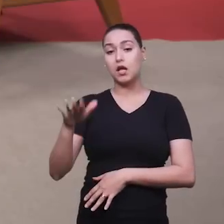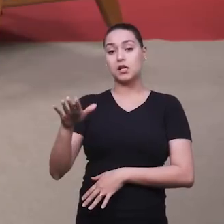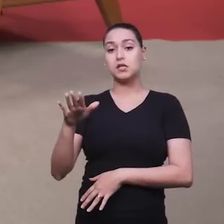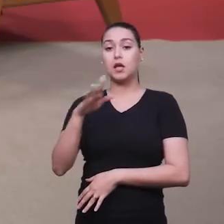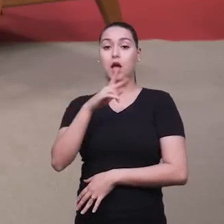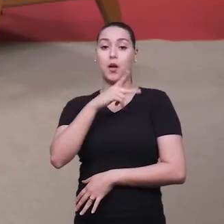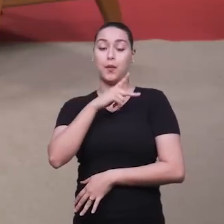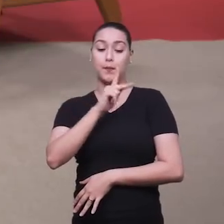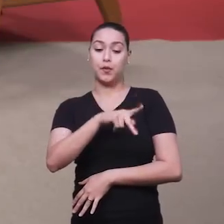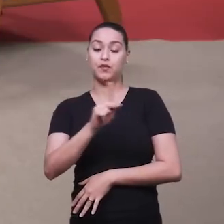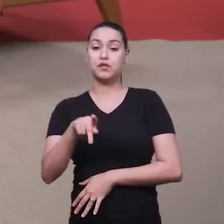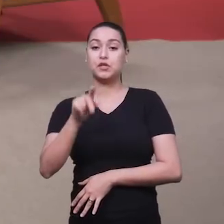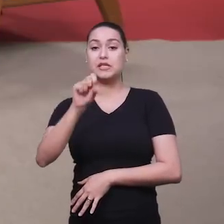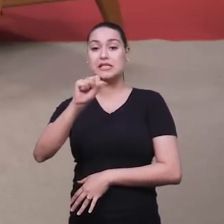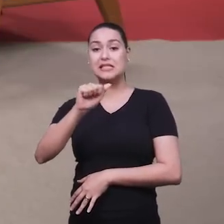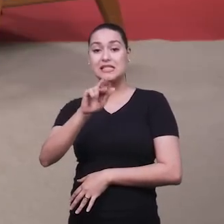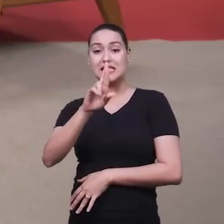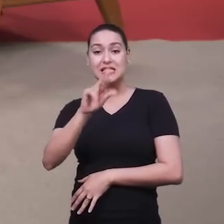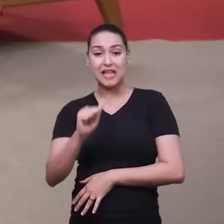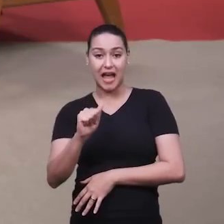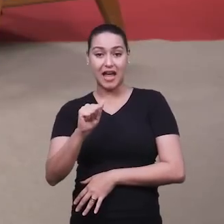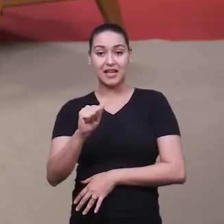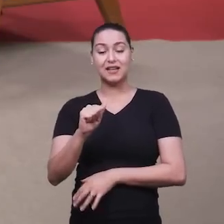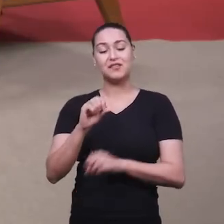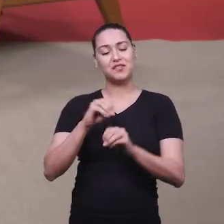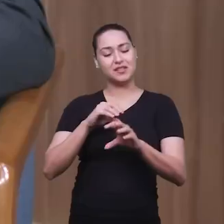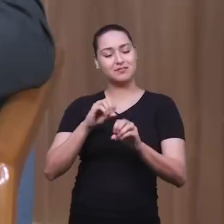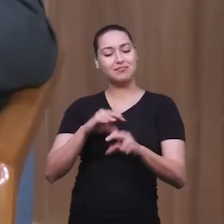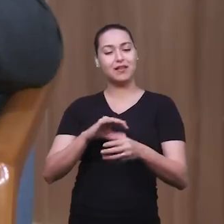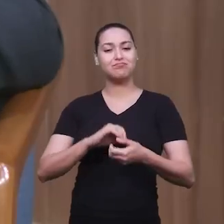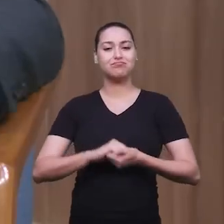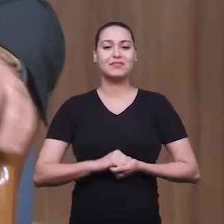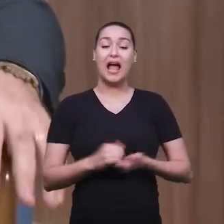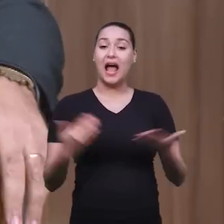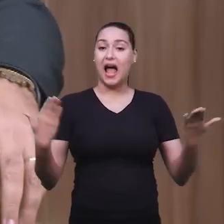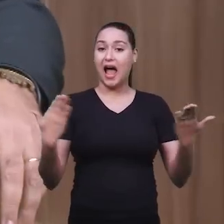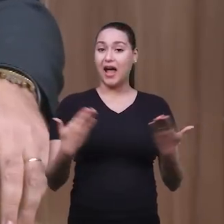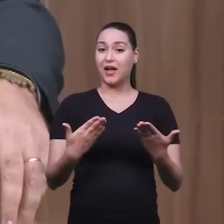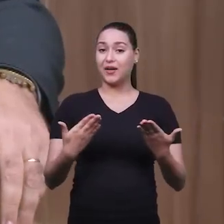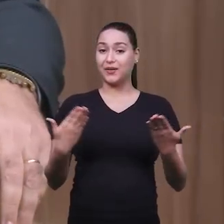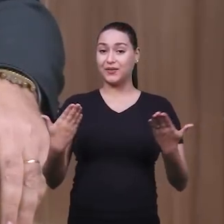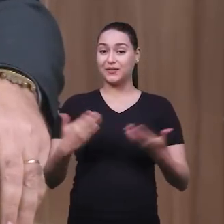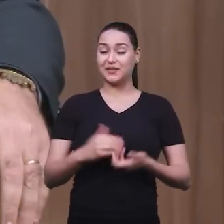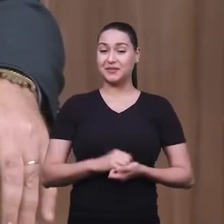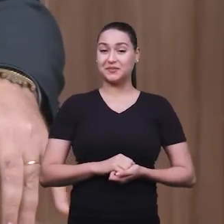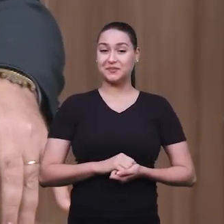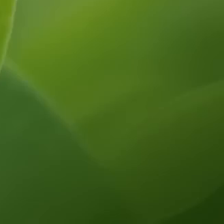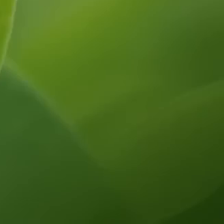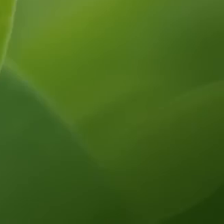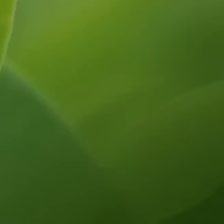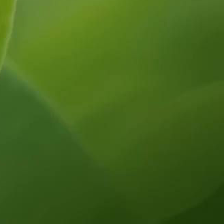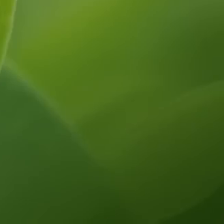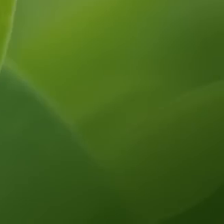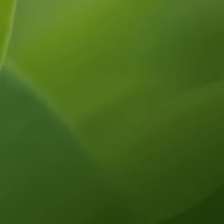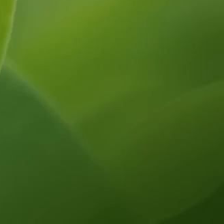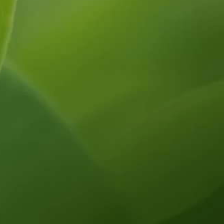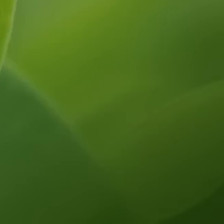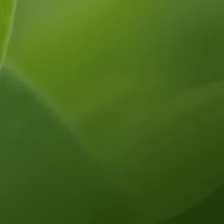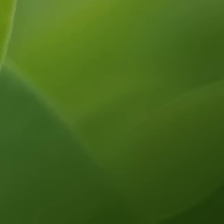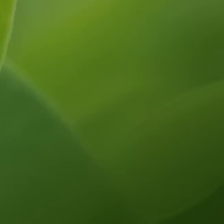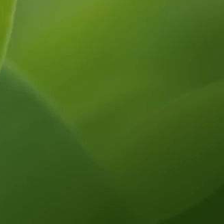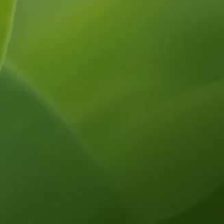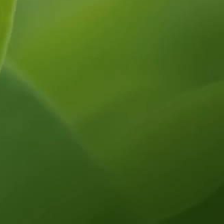Azuri abordará o tema Caminhando na Luz. Assista agora ao quadro Lições do Manaim.